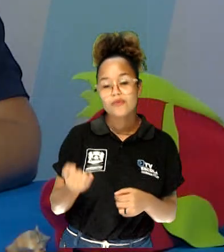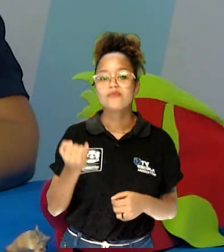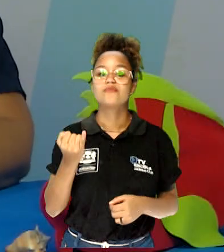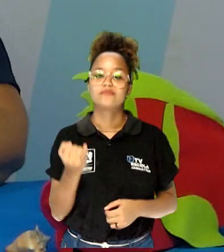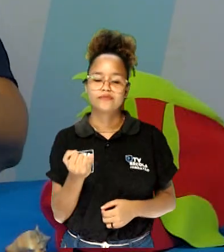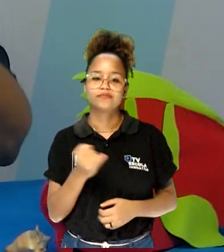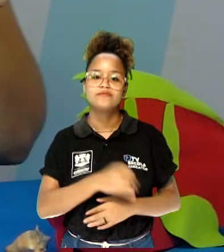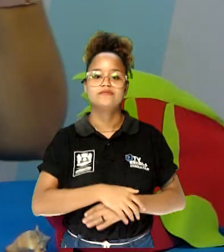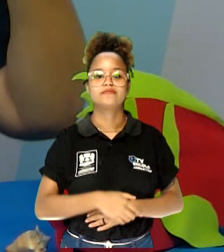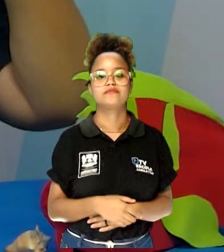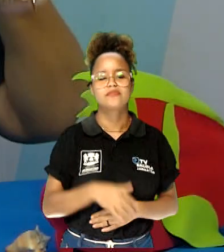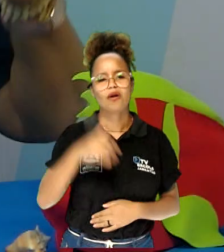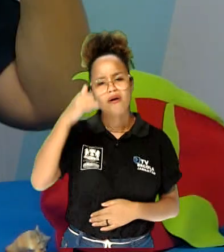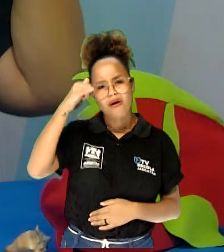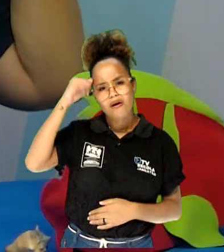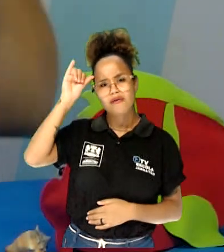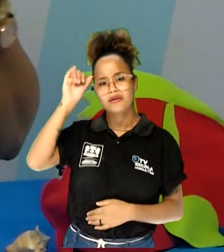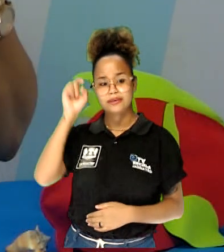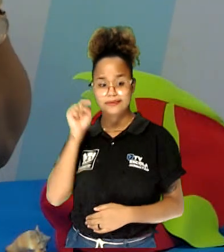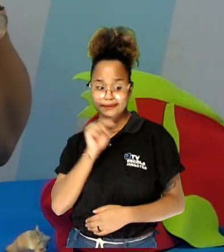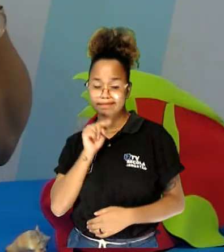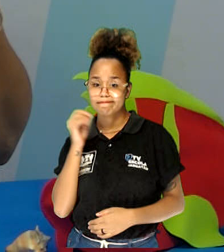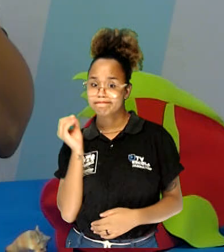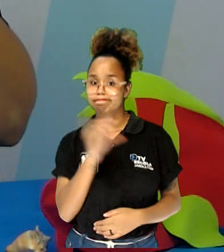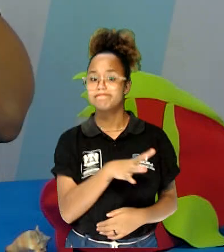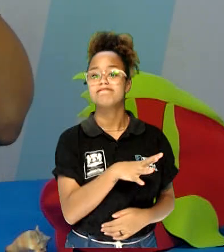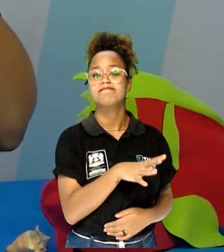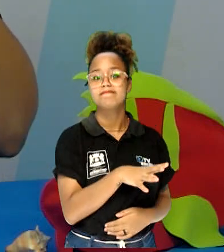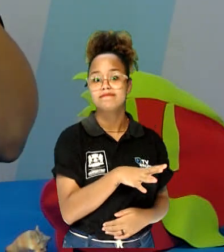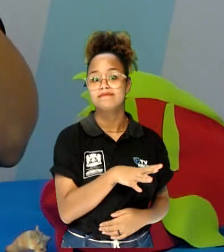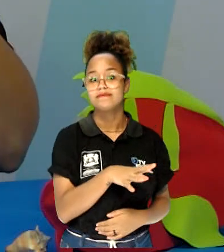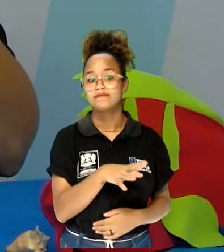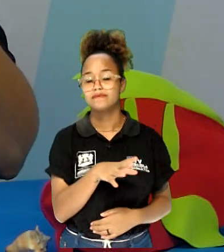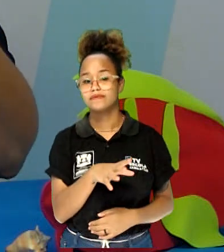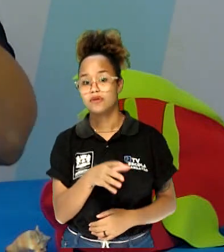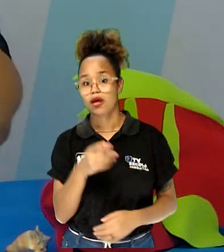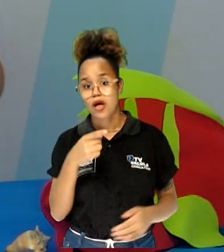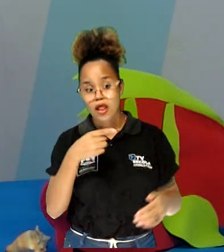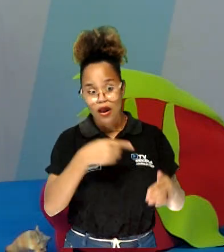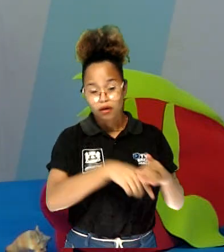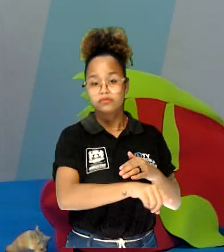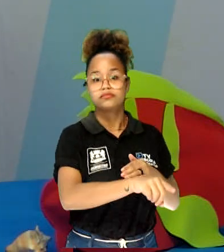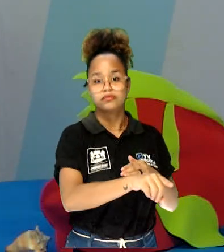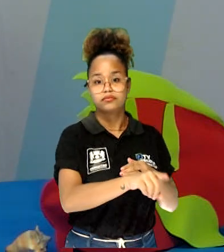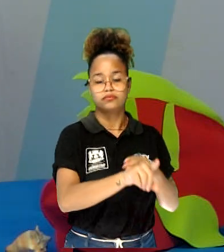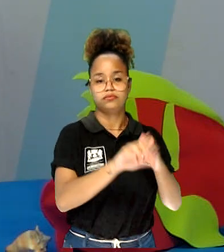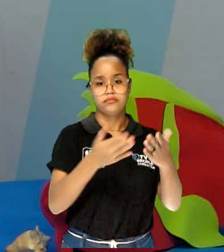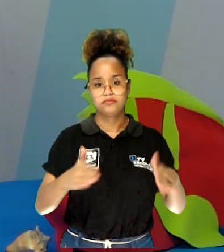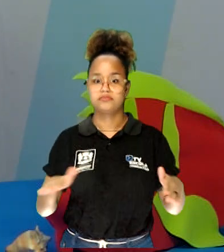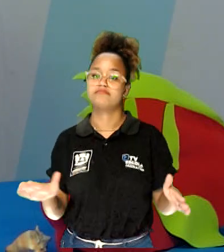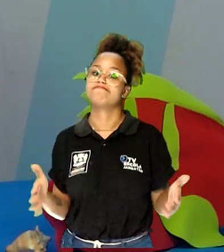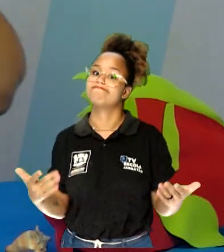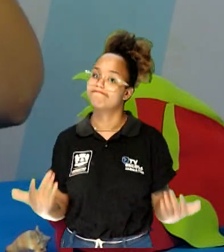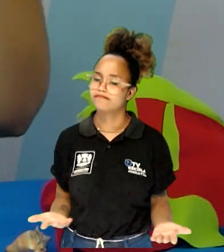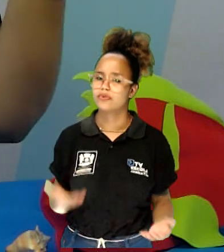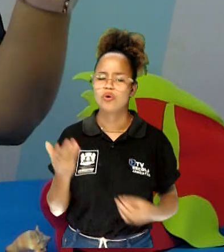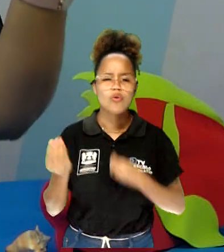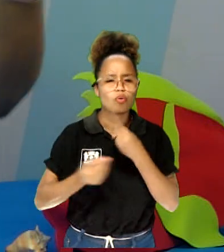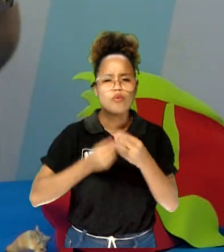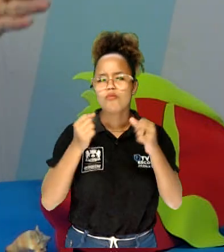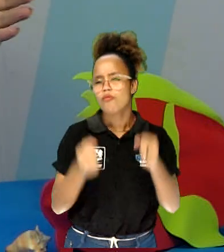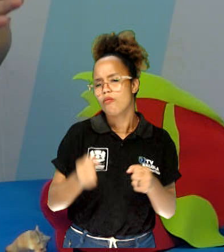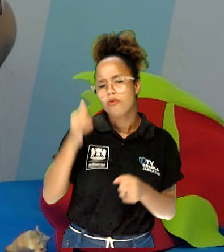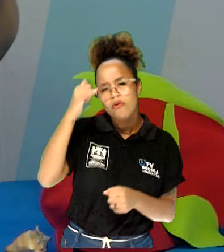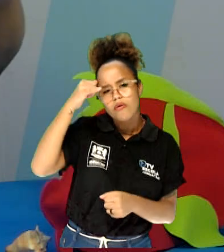lixos e evitar que esses lixos vão parar no oceano. Pois é, como é que a gente pode